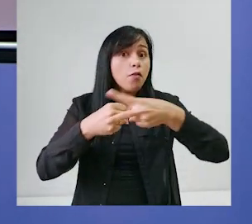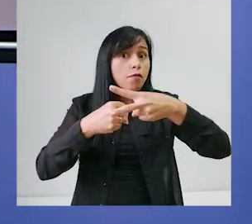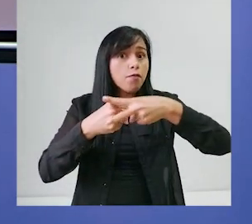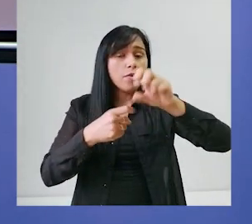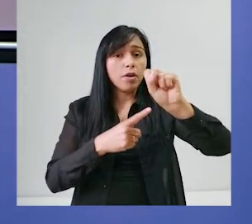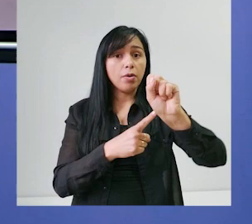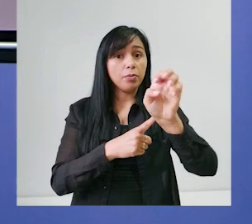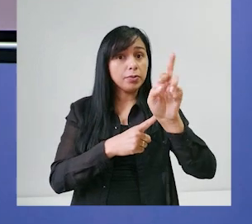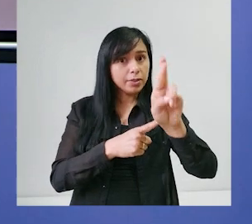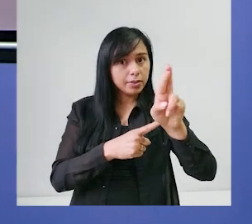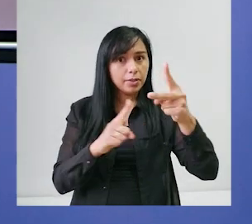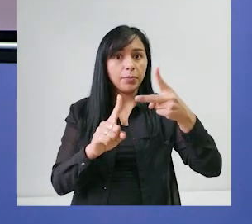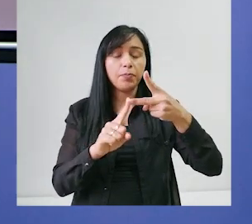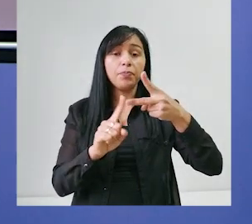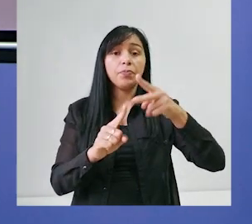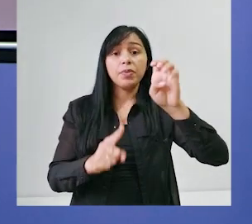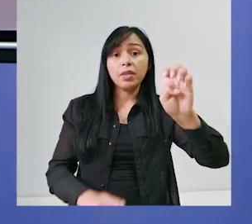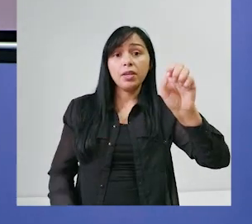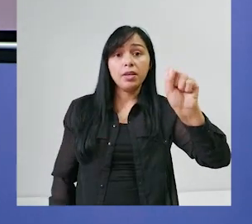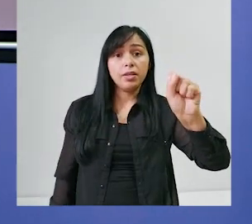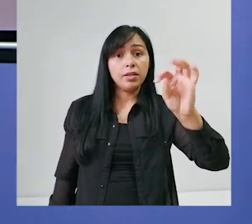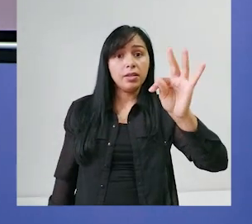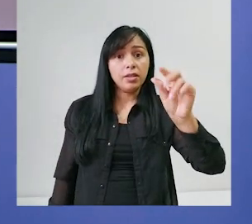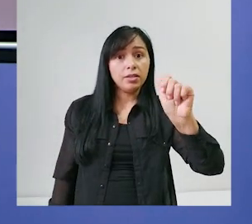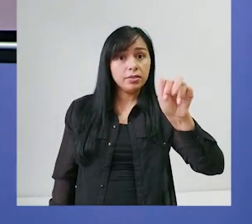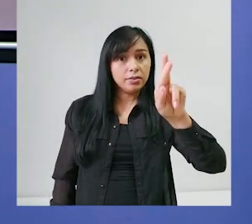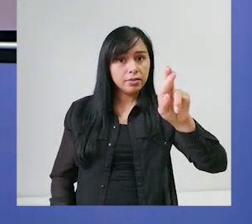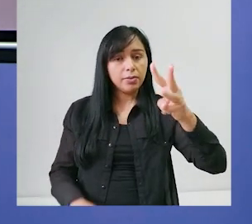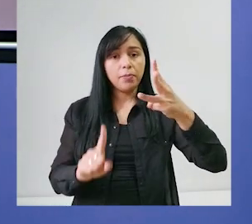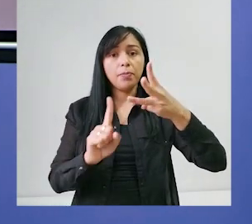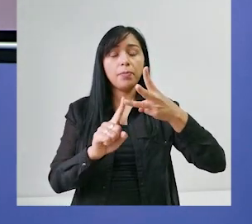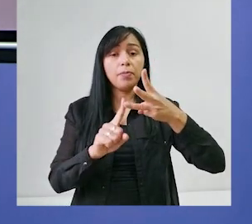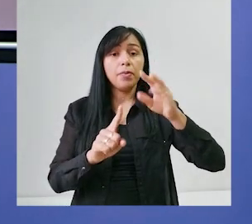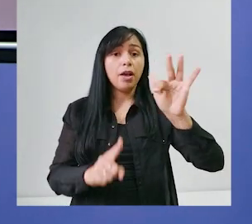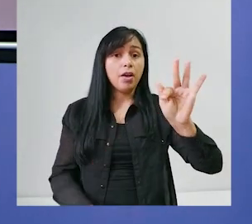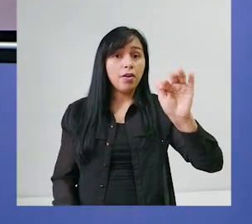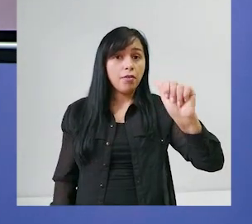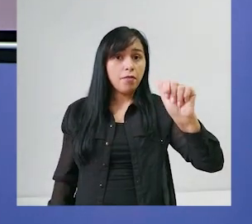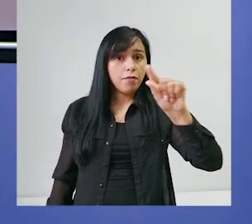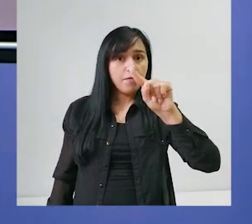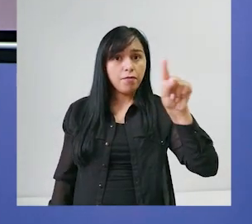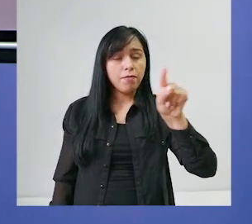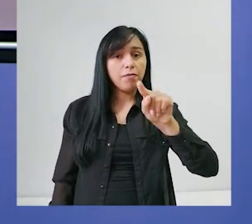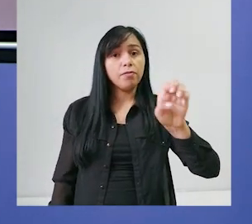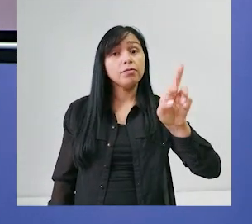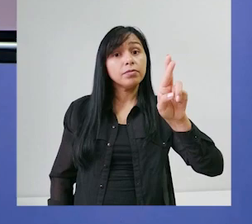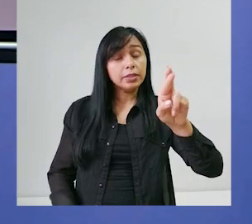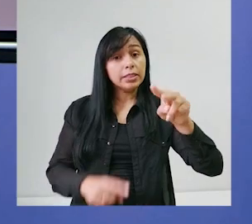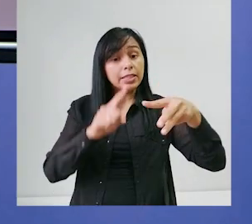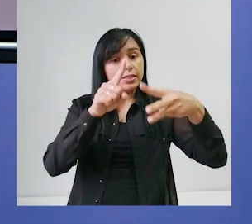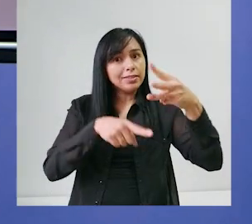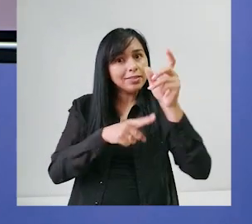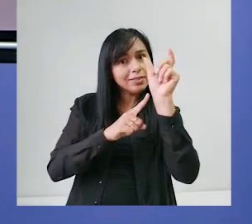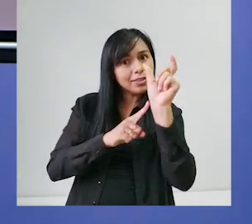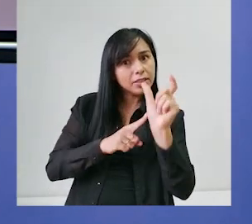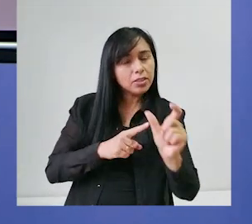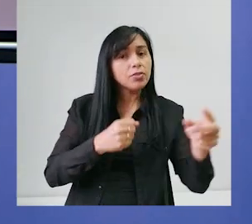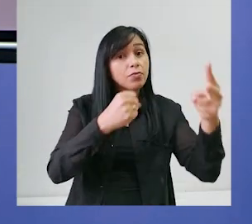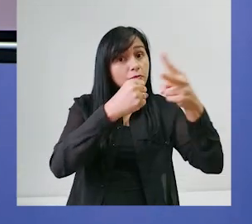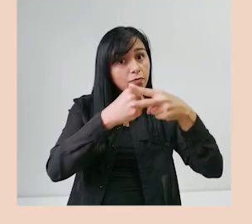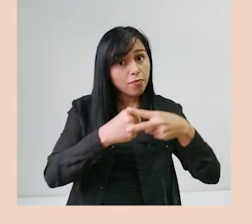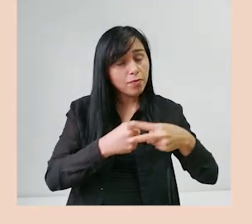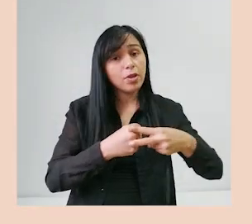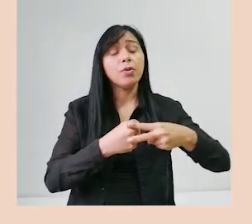a ver indicando tempo ou fenômeno natural nestes casos também vamos ter orações